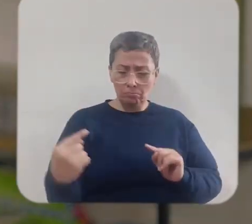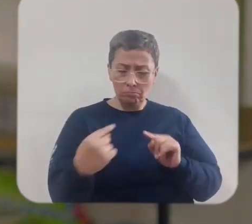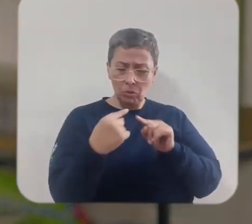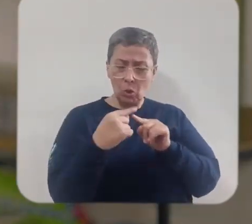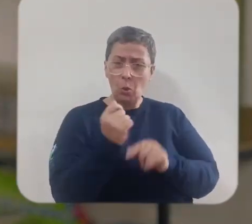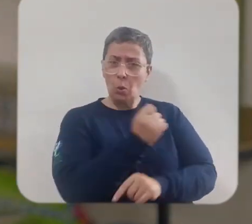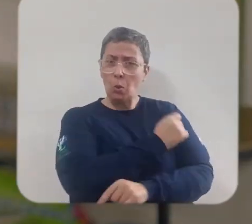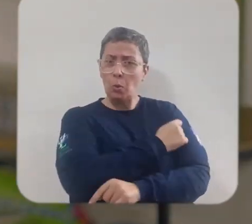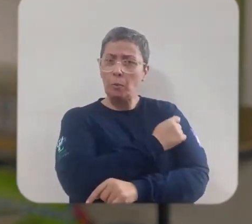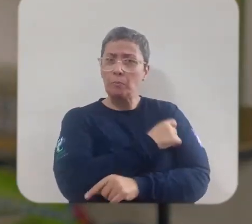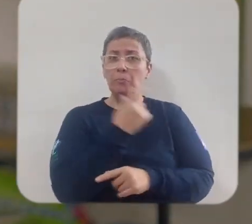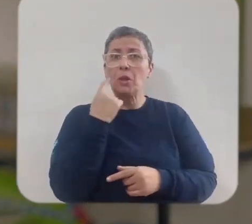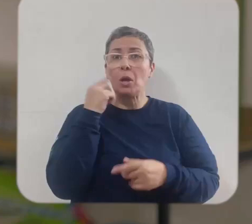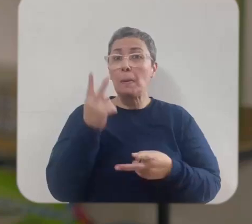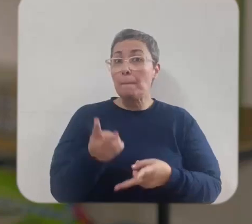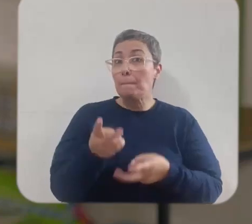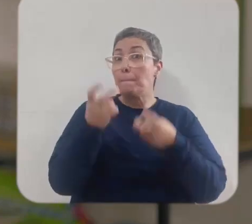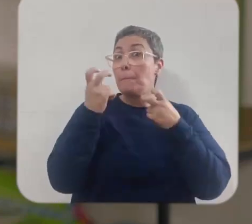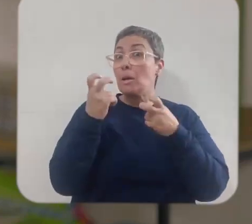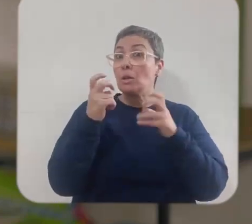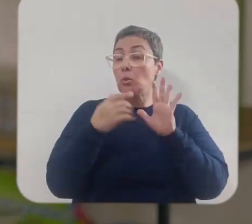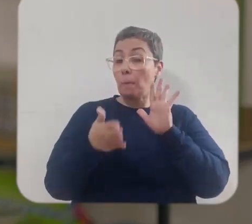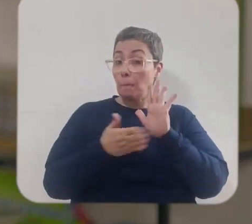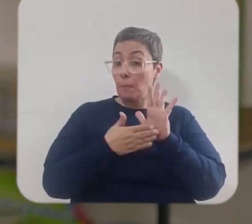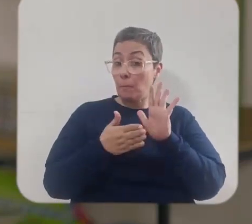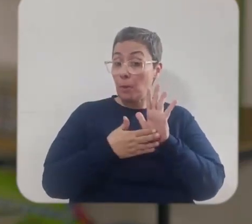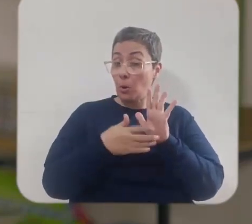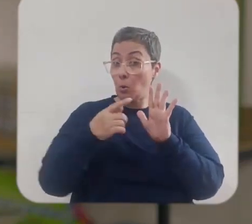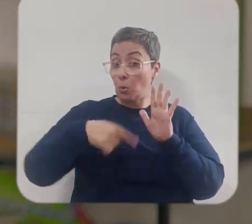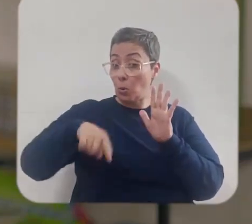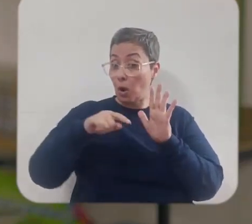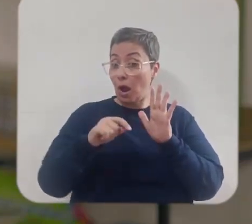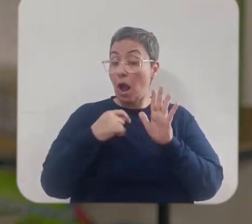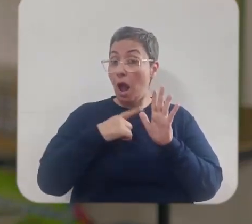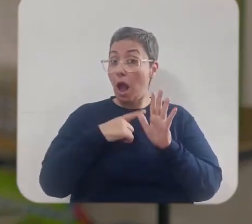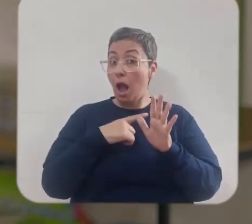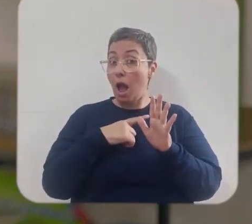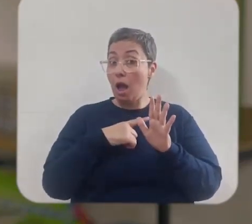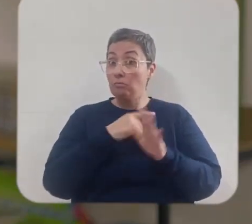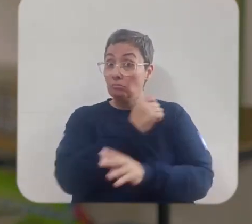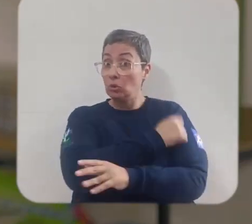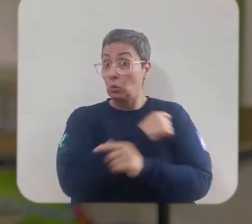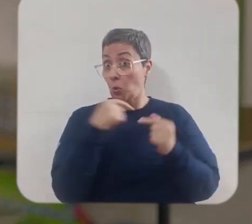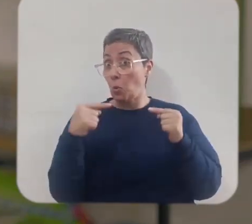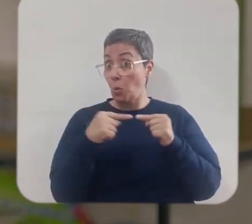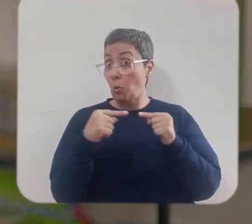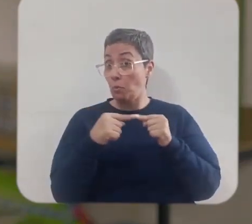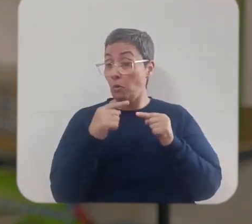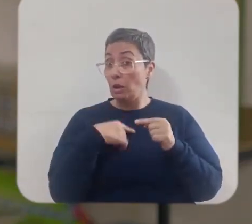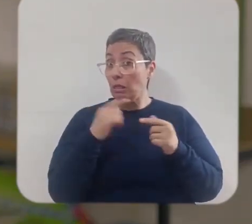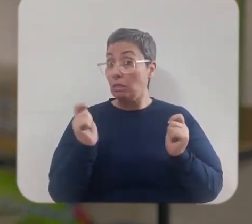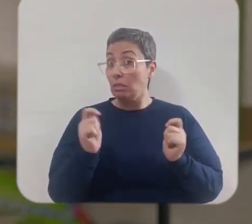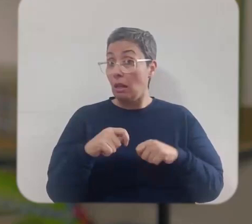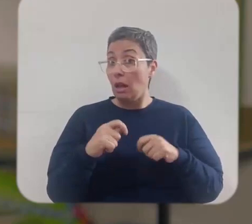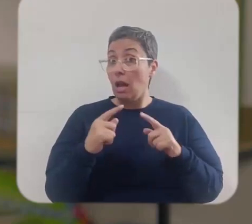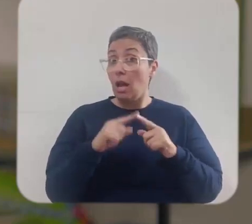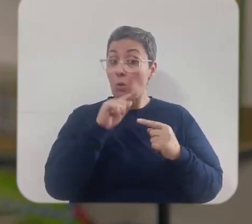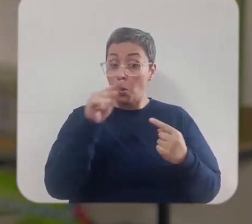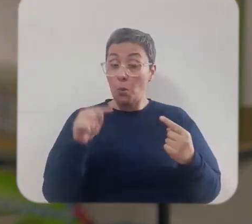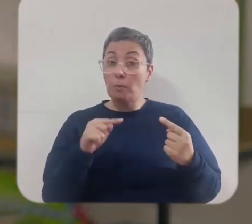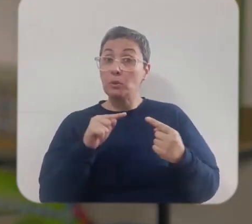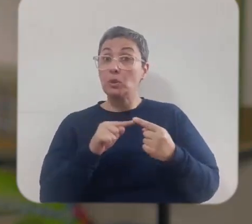seu educando e enxergou na sua proposta o seu educando? Você está dando conta